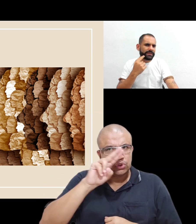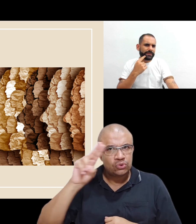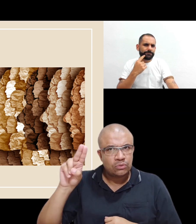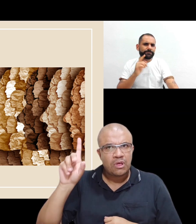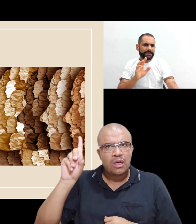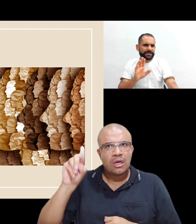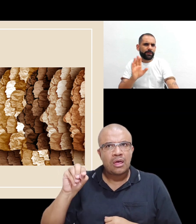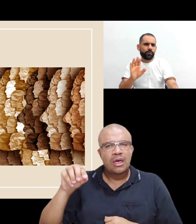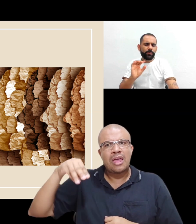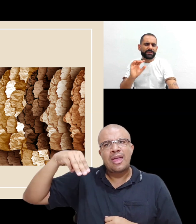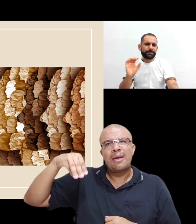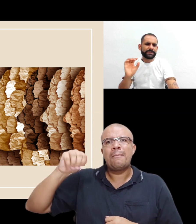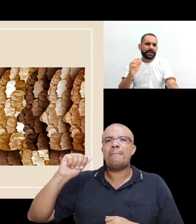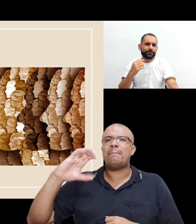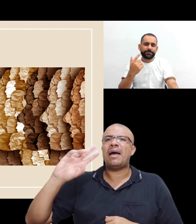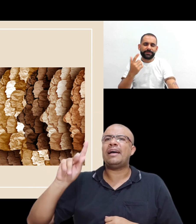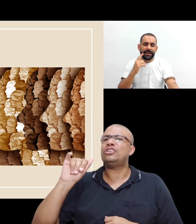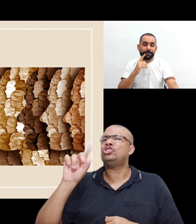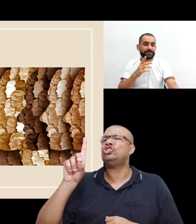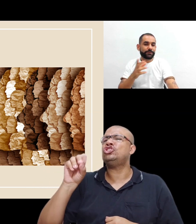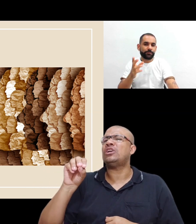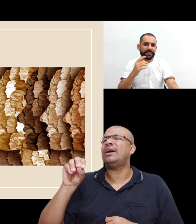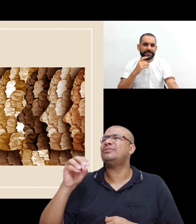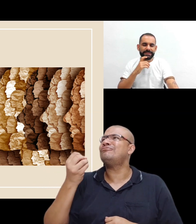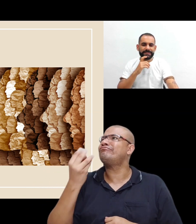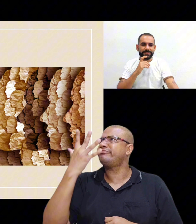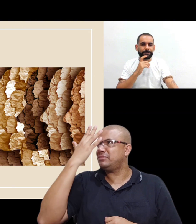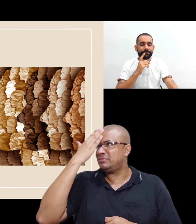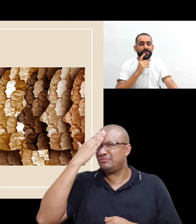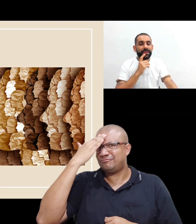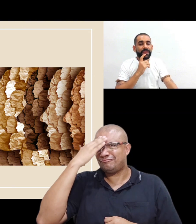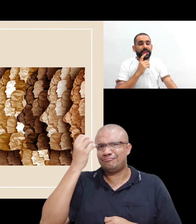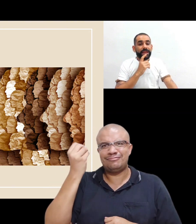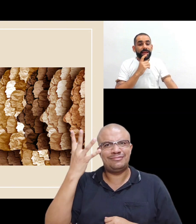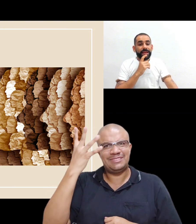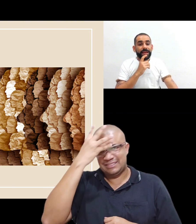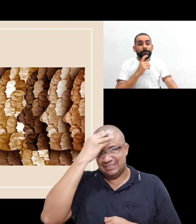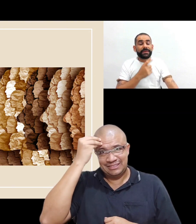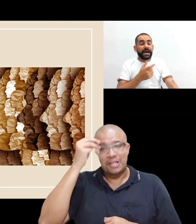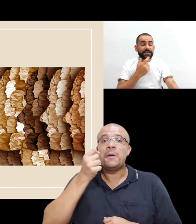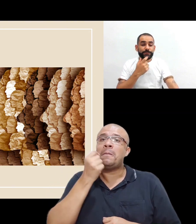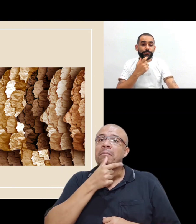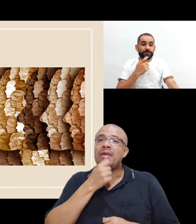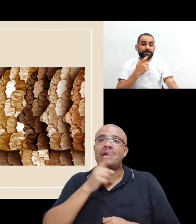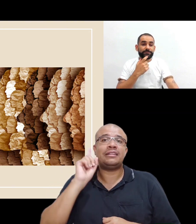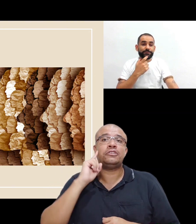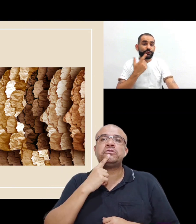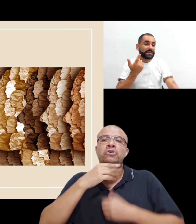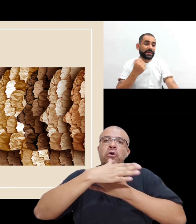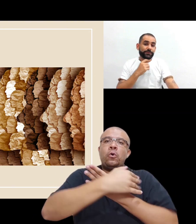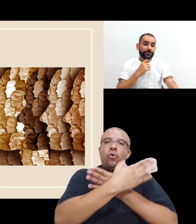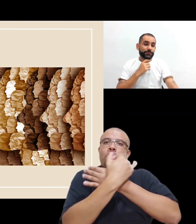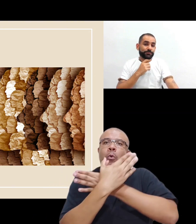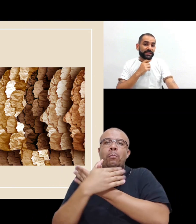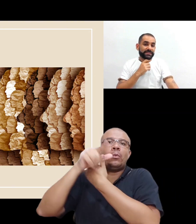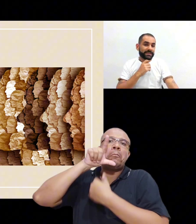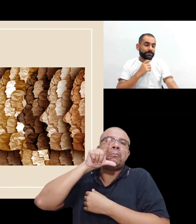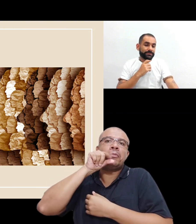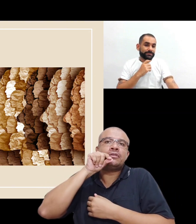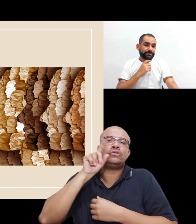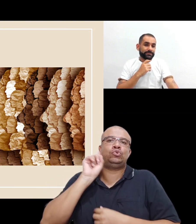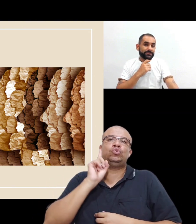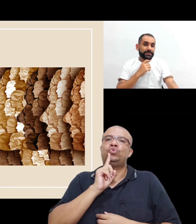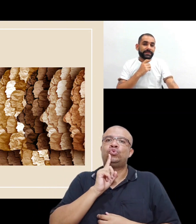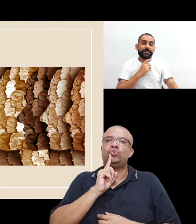Esqueci o nome dela, mas é alguma coisa Machado. Acabei de ver o nome dela e esqueci. Piada surda, do passarinho surdo, por